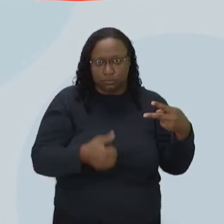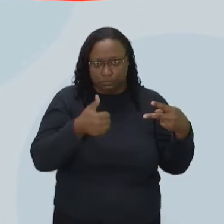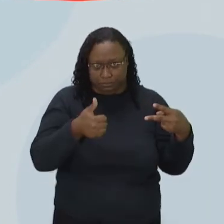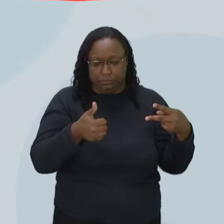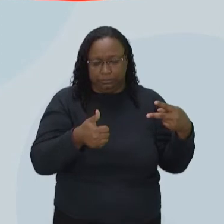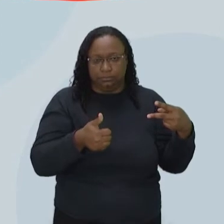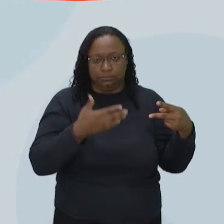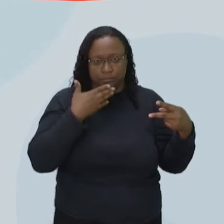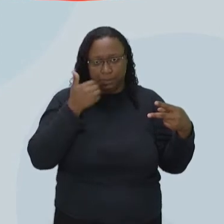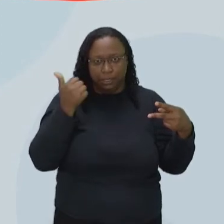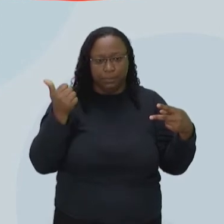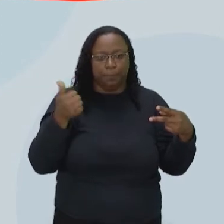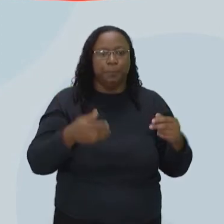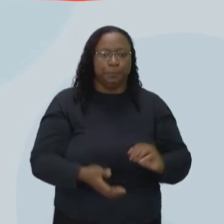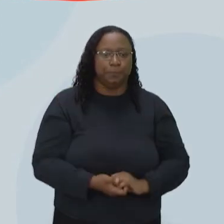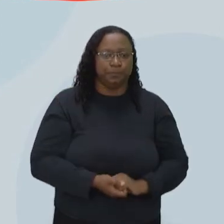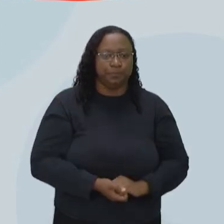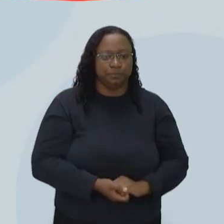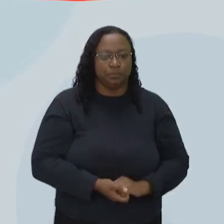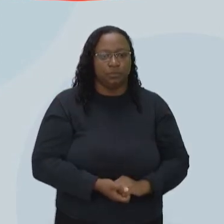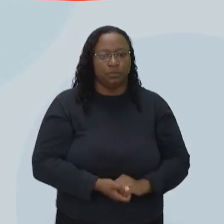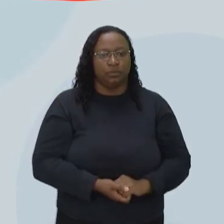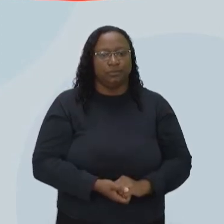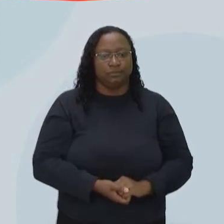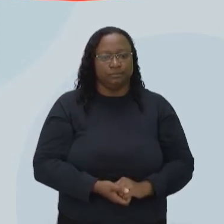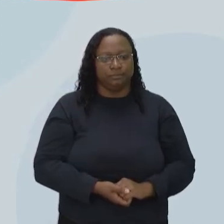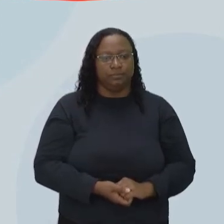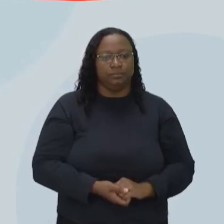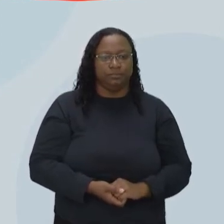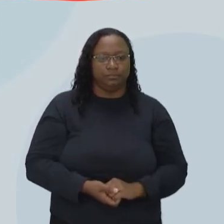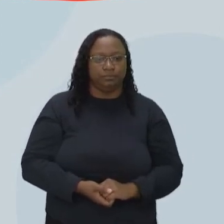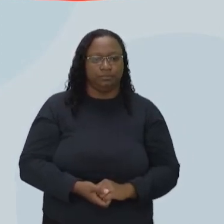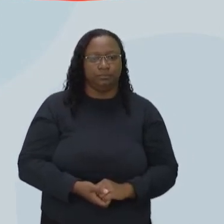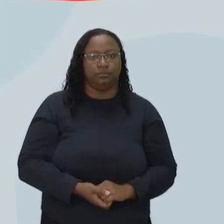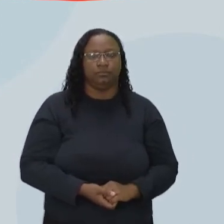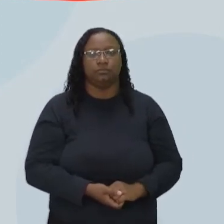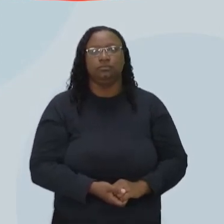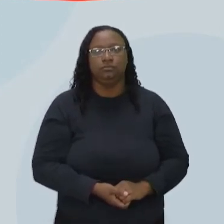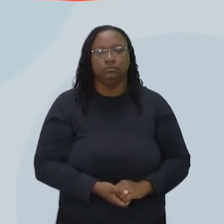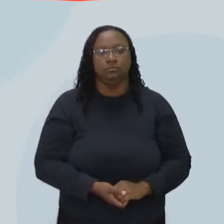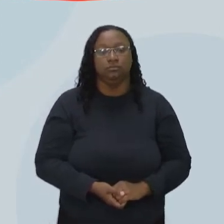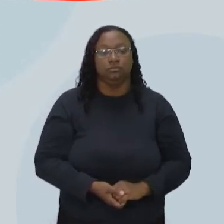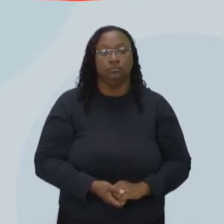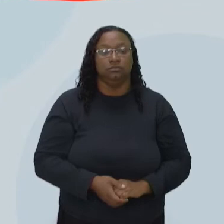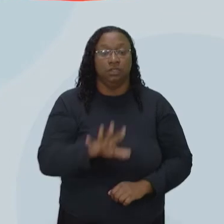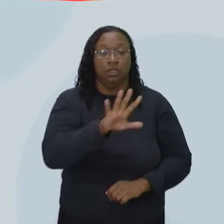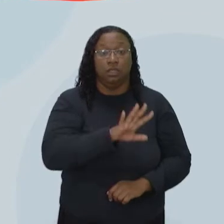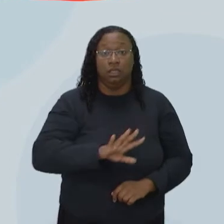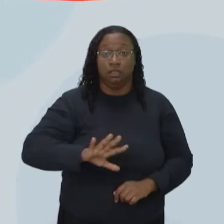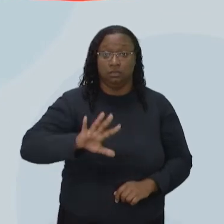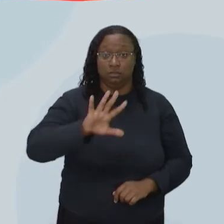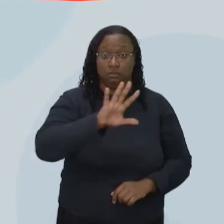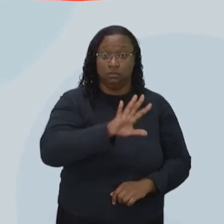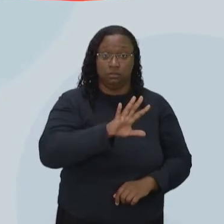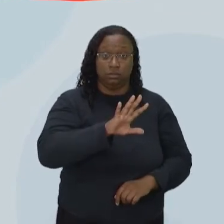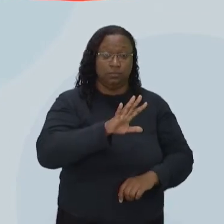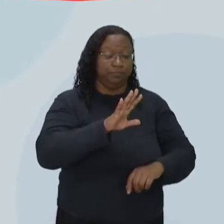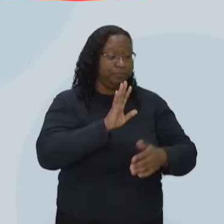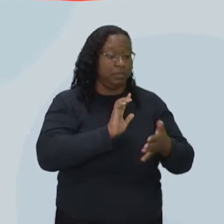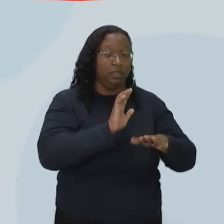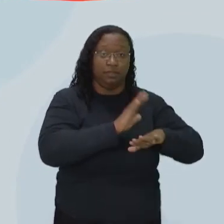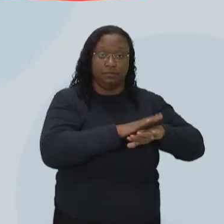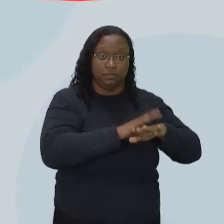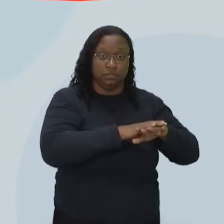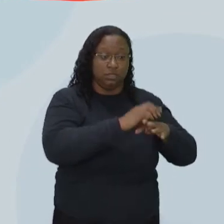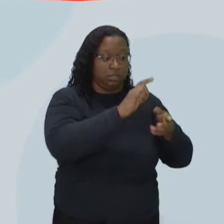ó, caprichado, ó, para 2. 2, 2 e 2. Esse valor aqui, ó, se eu calcular na calculadora,